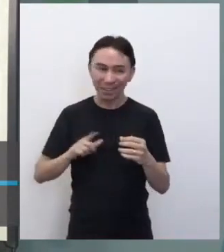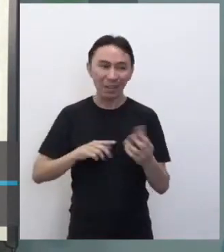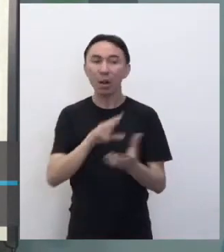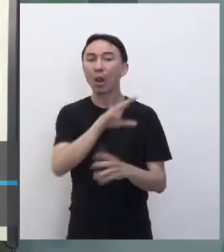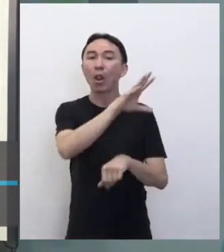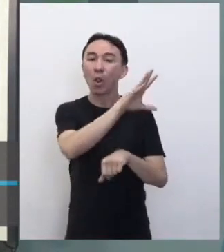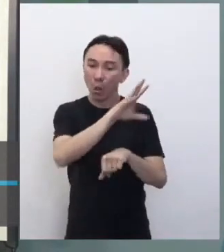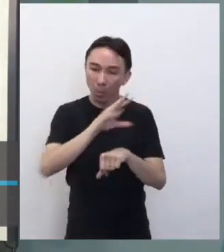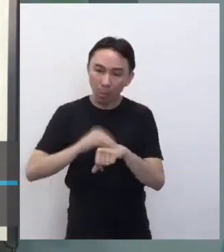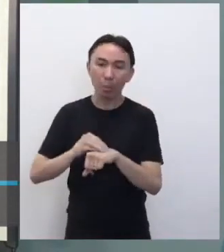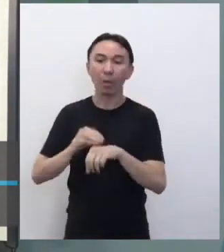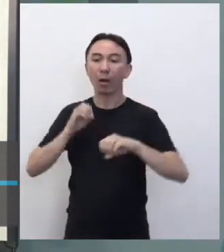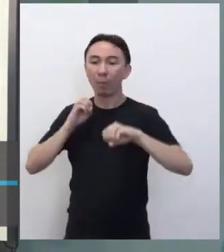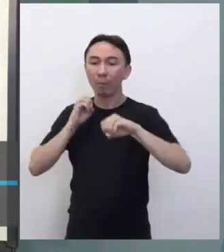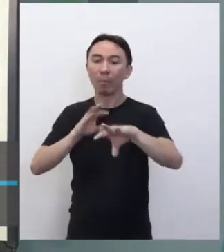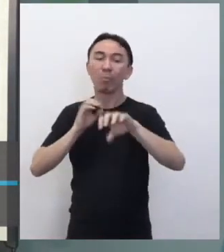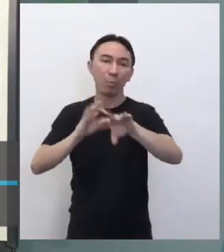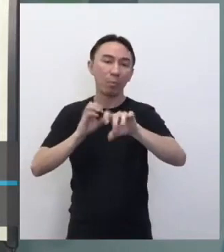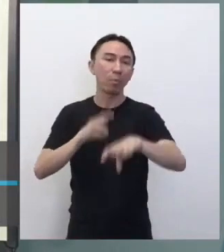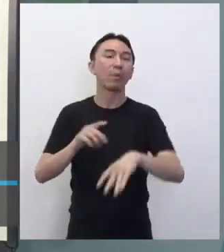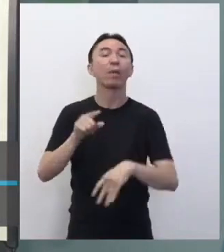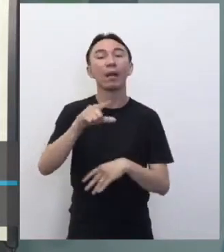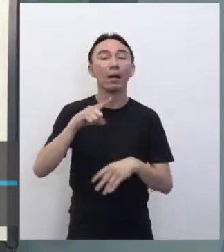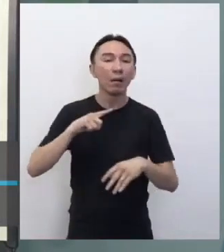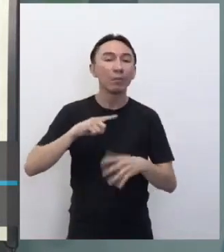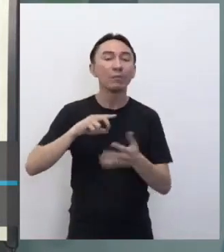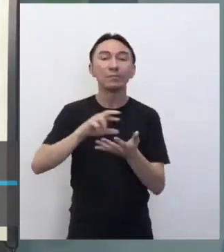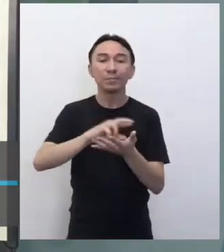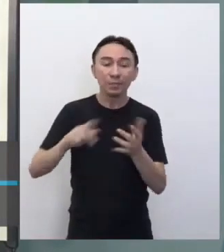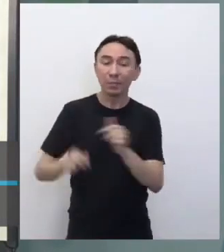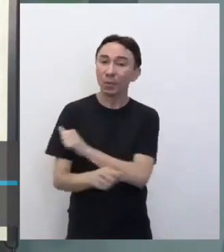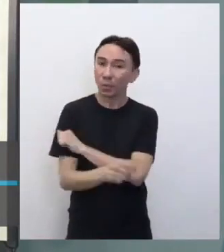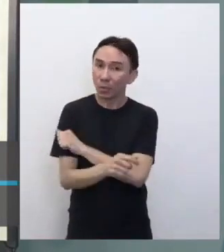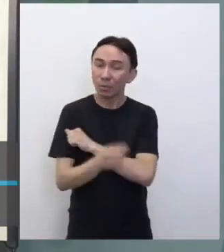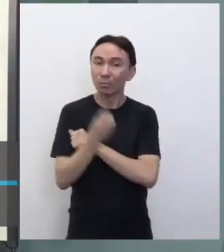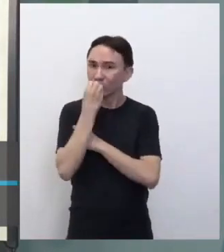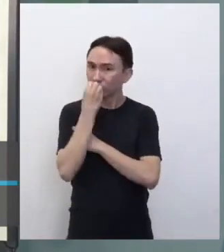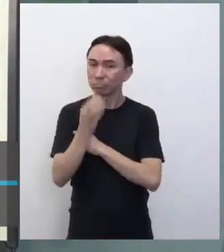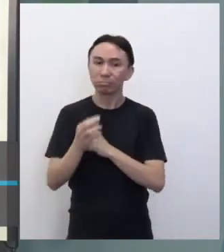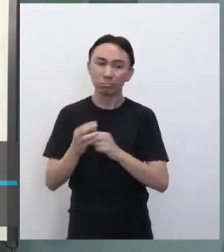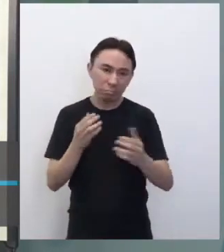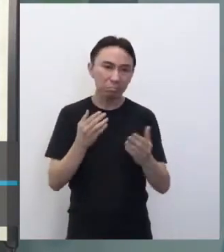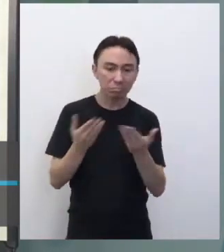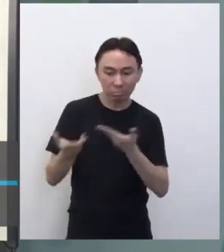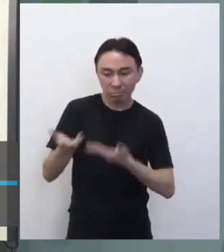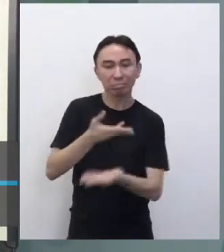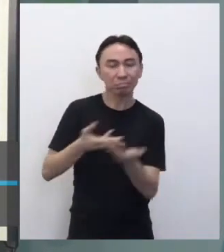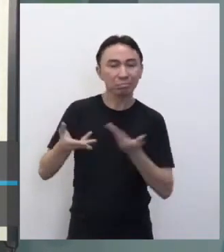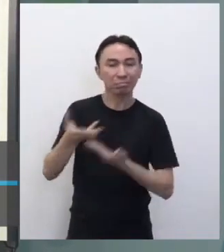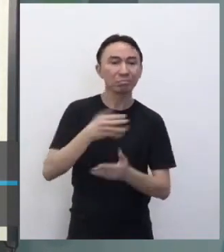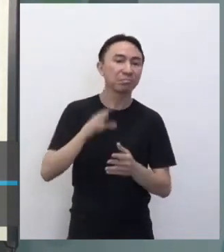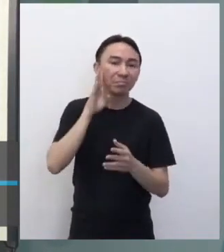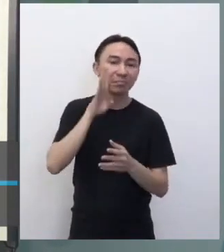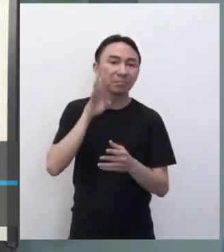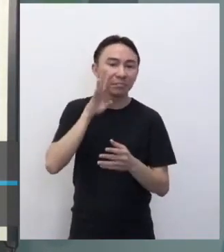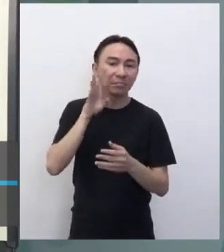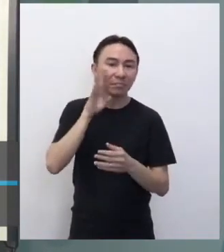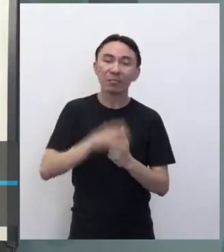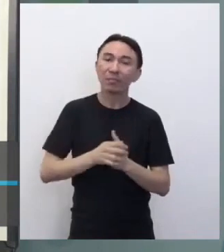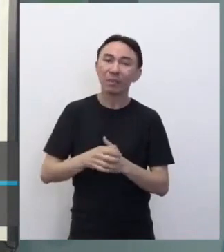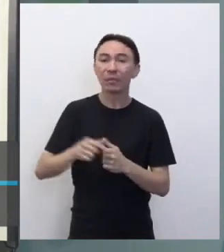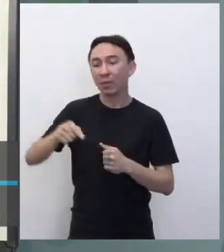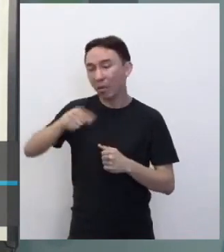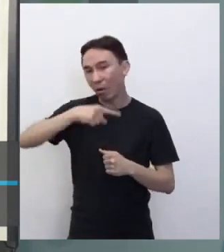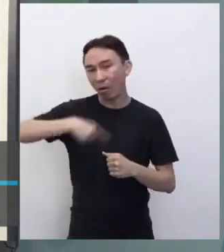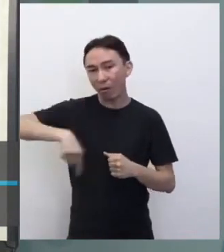os alunos foram respondendo, interagindo com ela. Então, professora Marcela, legal. É isso que a gente tem que acabar fazendo, né? Ajudar aí